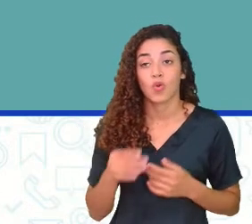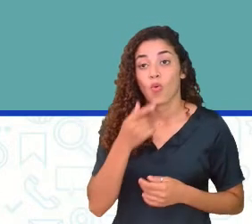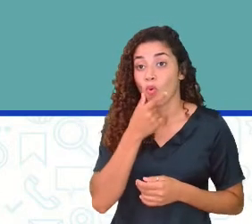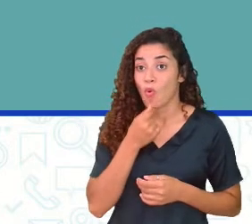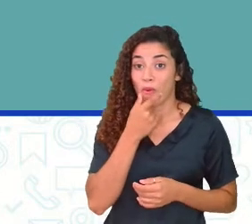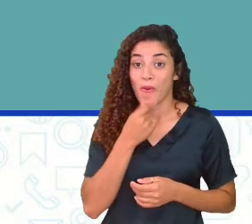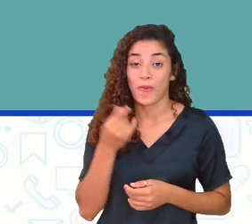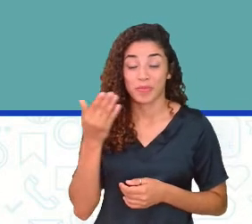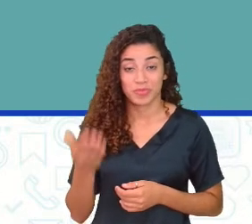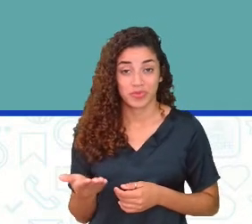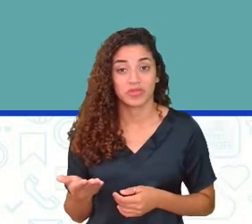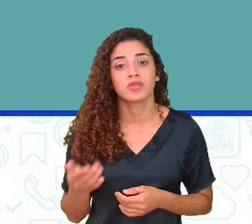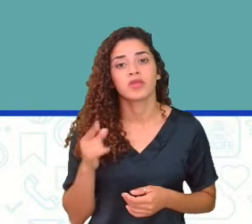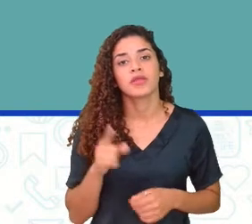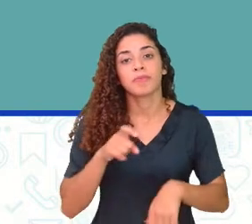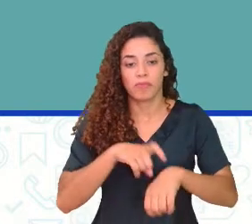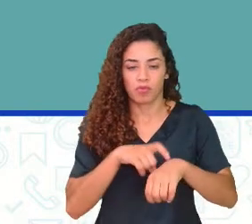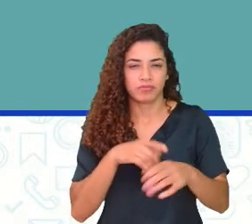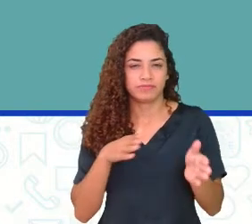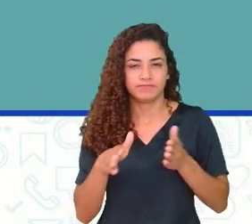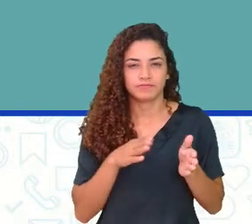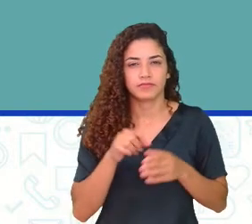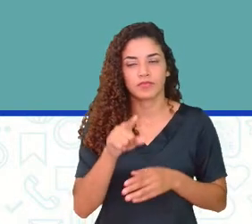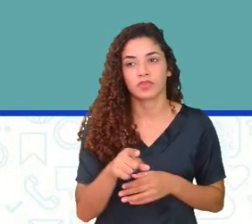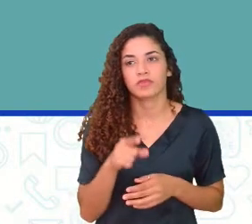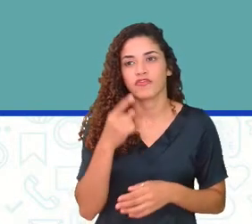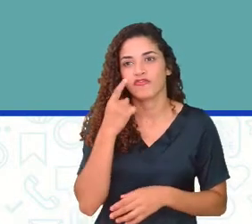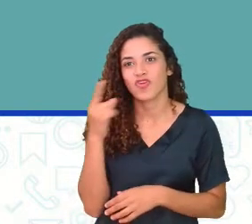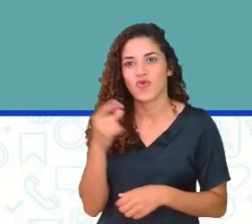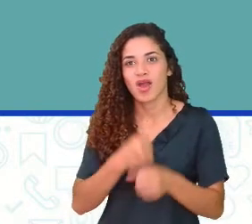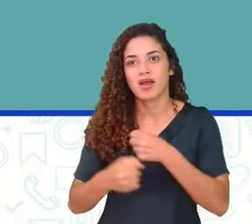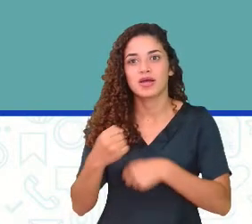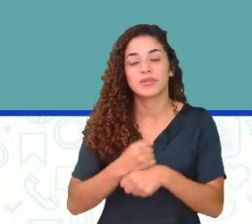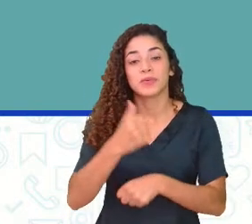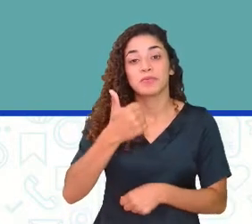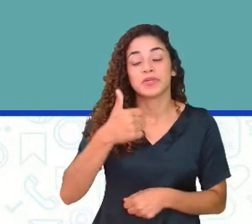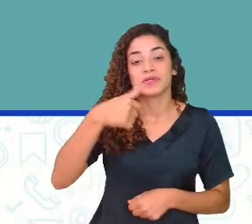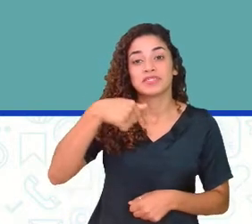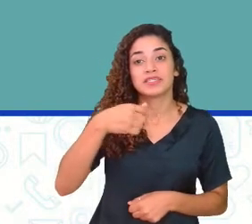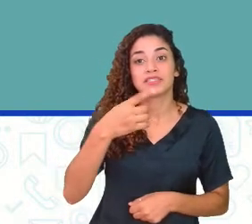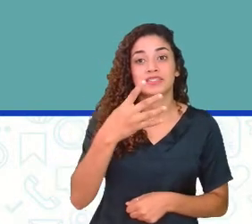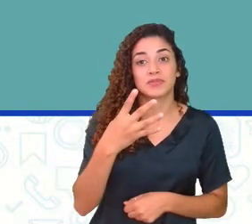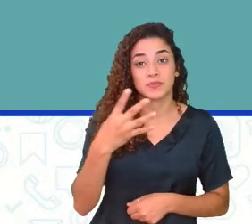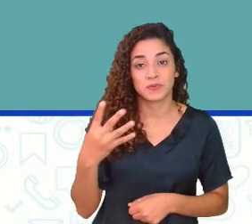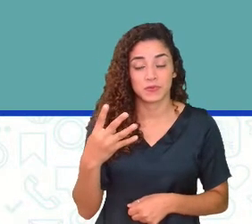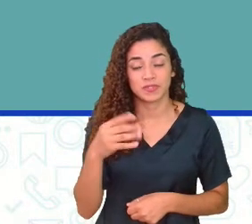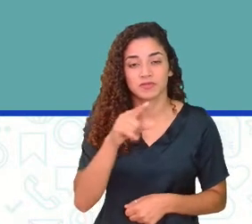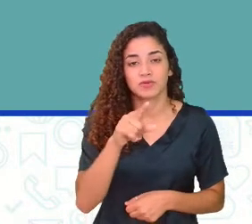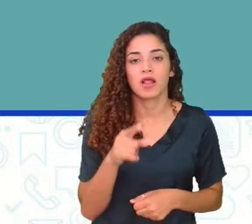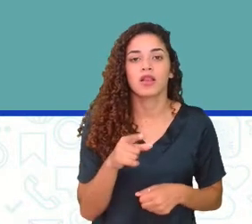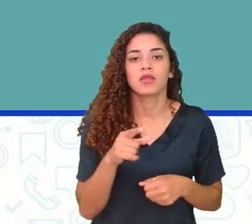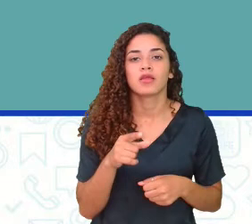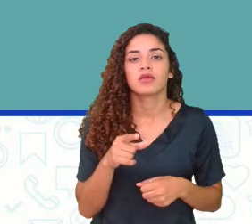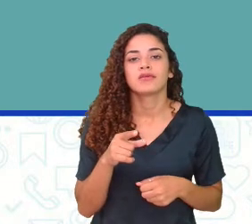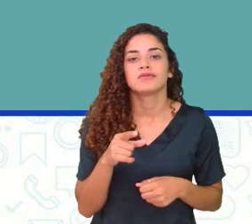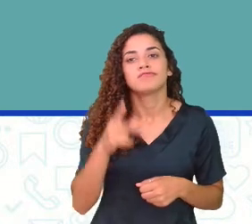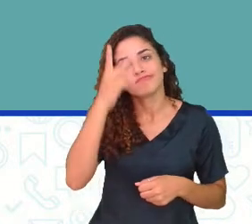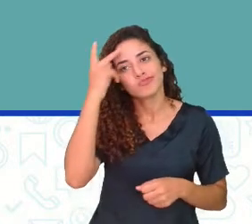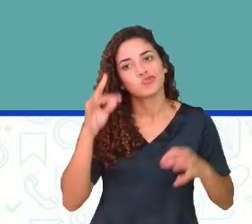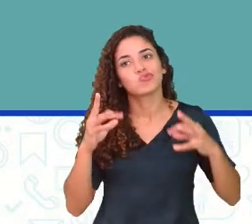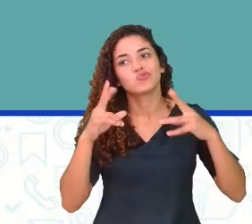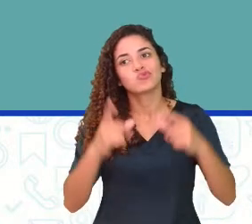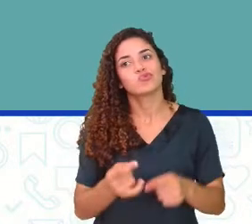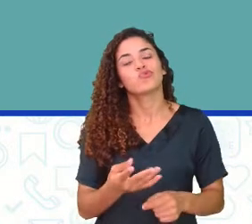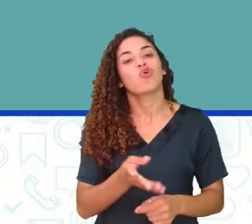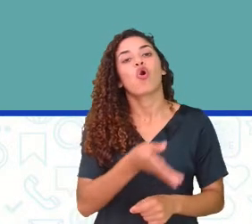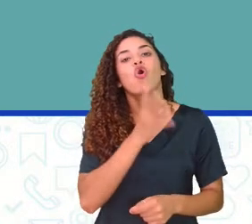Franklin, naquele momento, observem aí que foi em 1744, ele ficou conhecido com essa imagem aí que eu